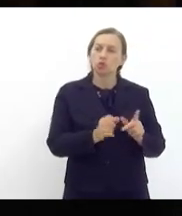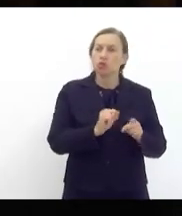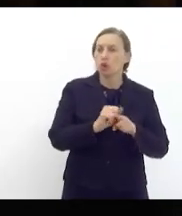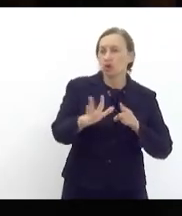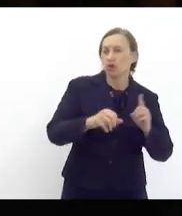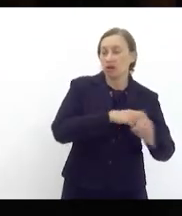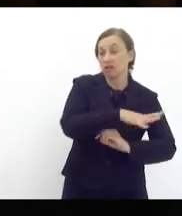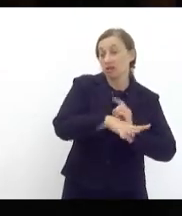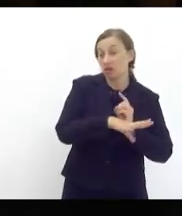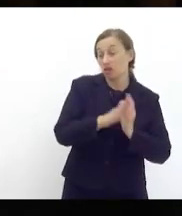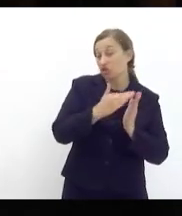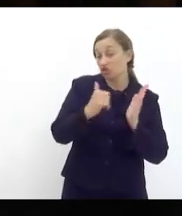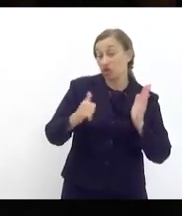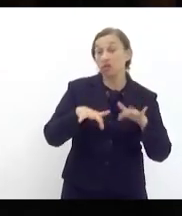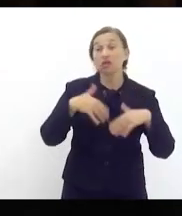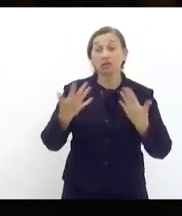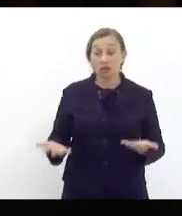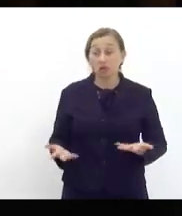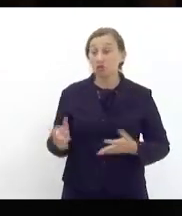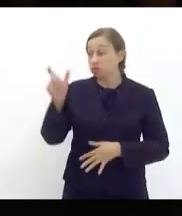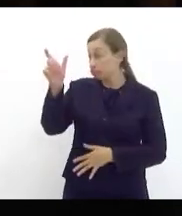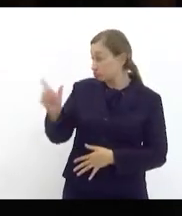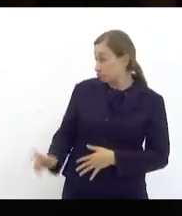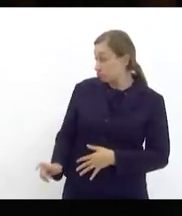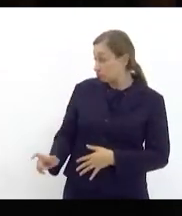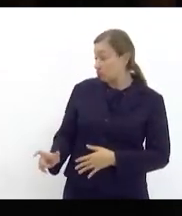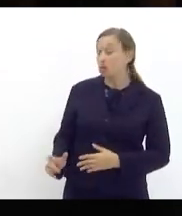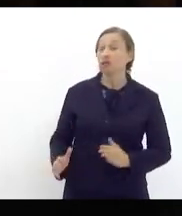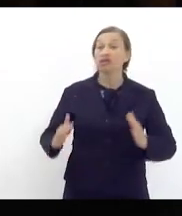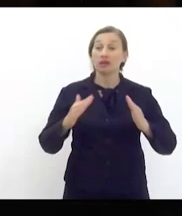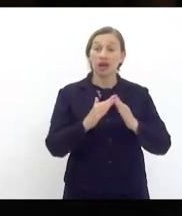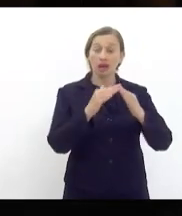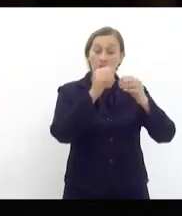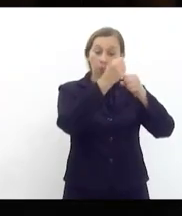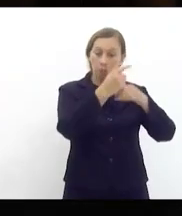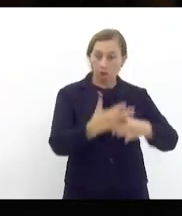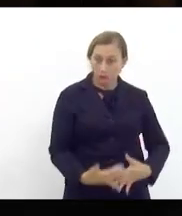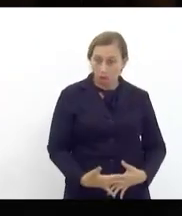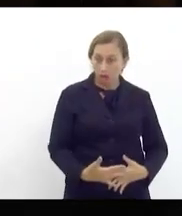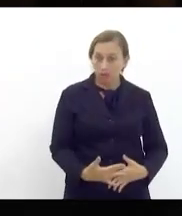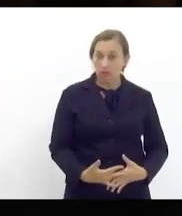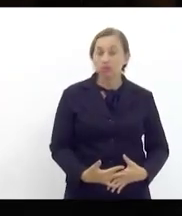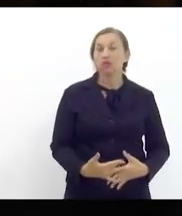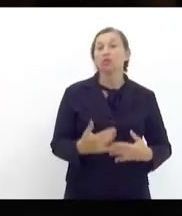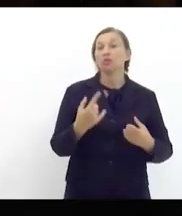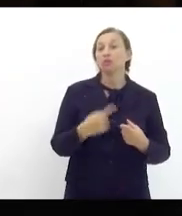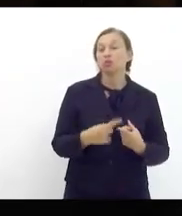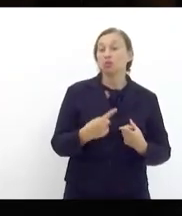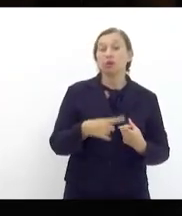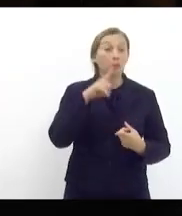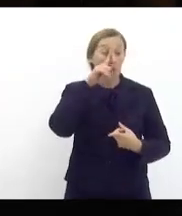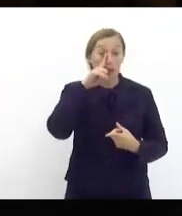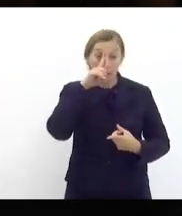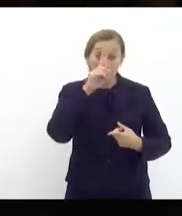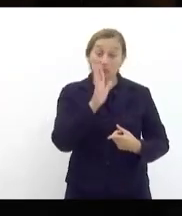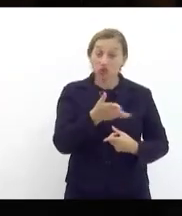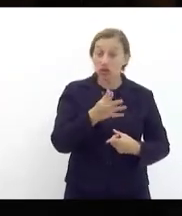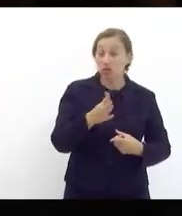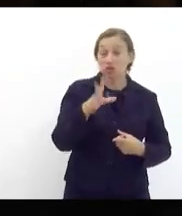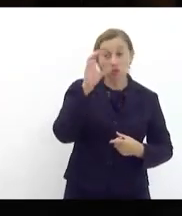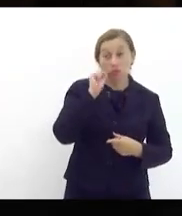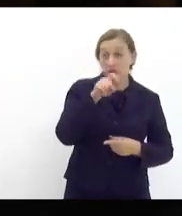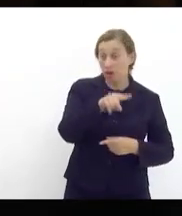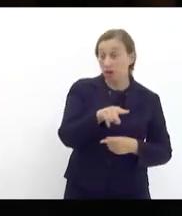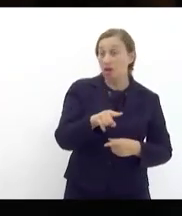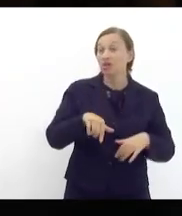social é retirado. Então, essa pessoa teve a casa demolida, porque estava condenada, e depois ela perde o aluguel